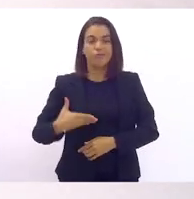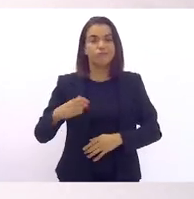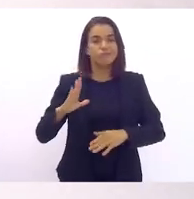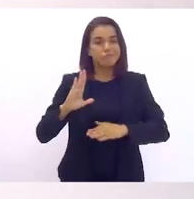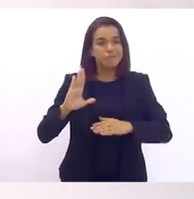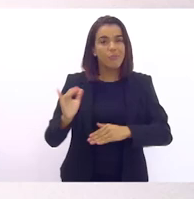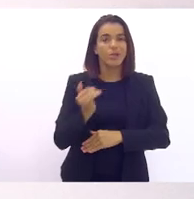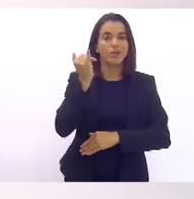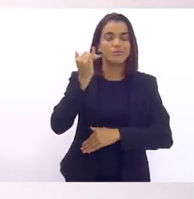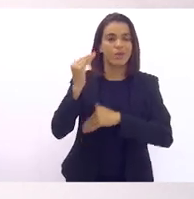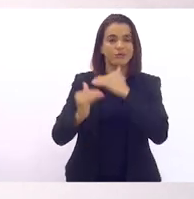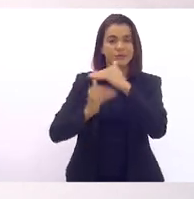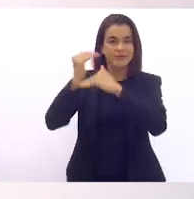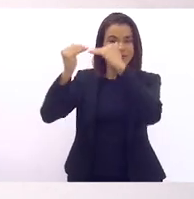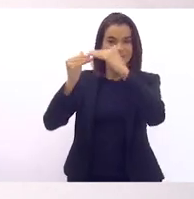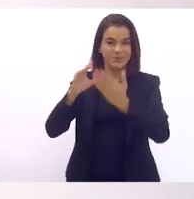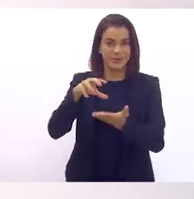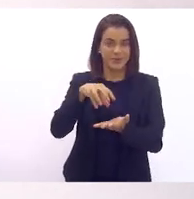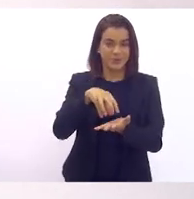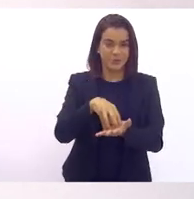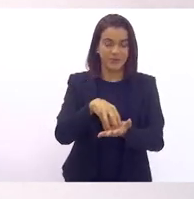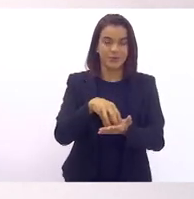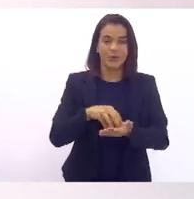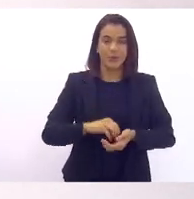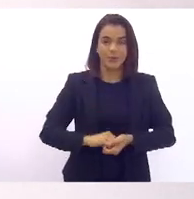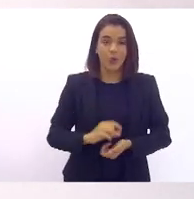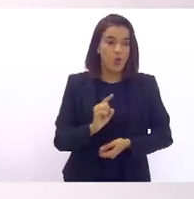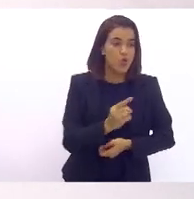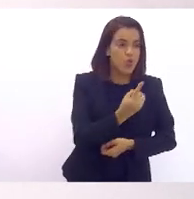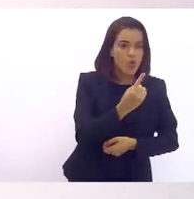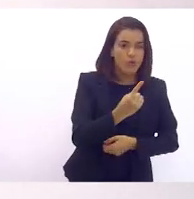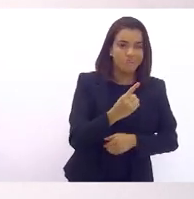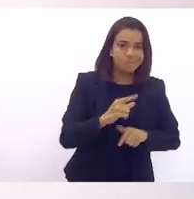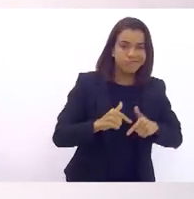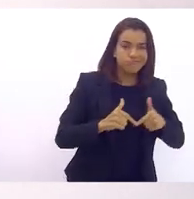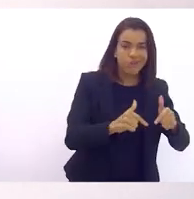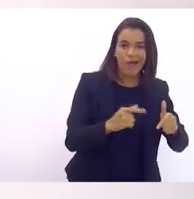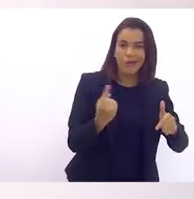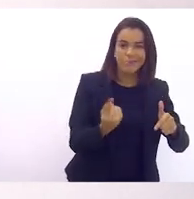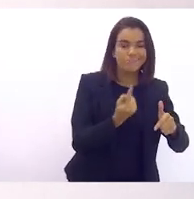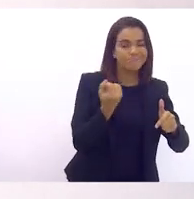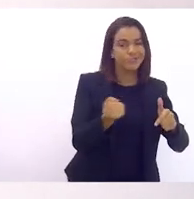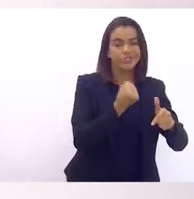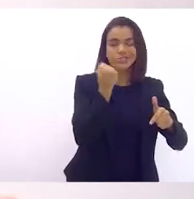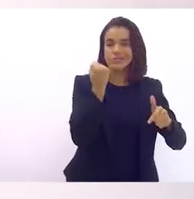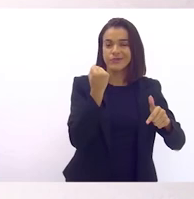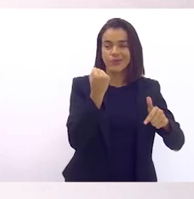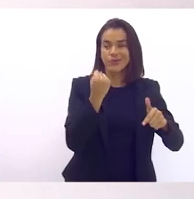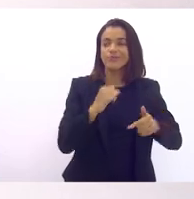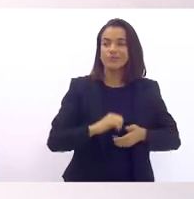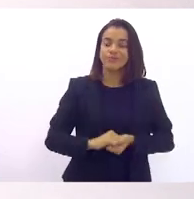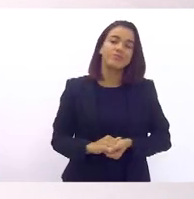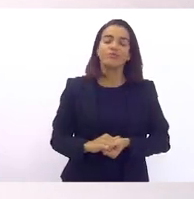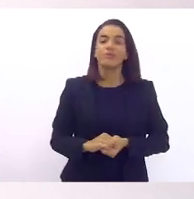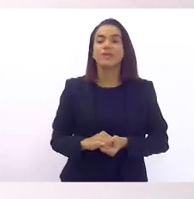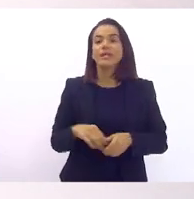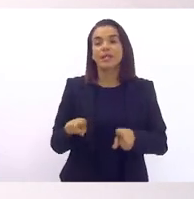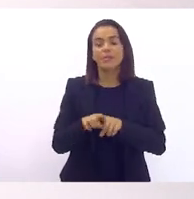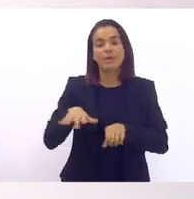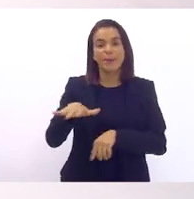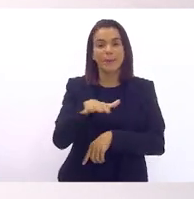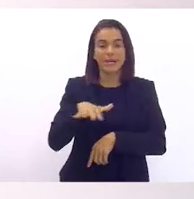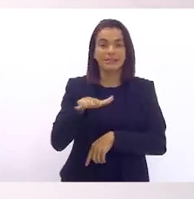setor nenhum dos dois daria conta por si só eh de se desenvolver sobretudo porque a pare científica e